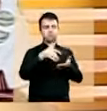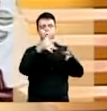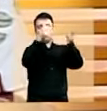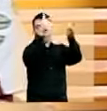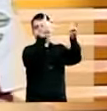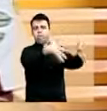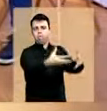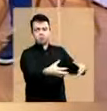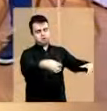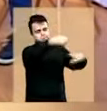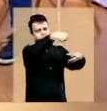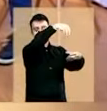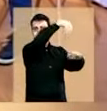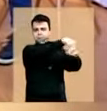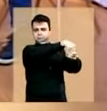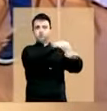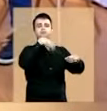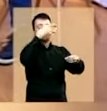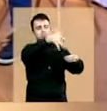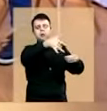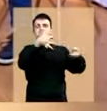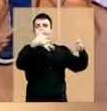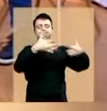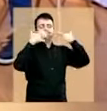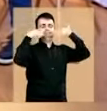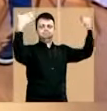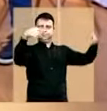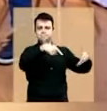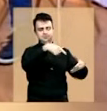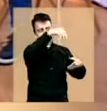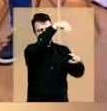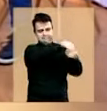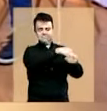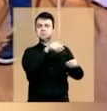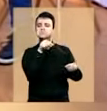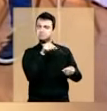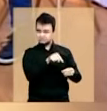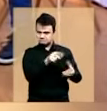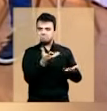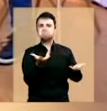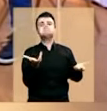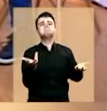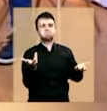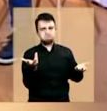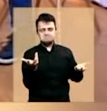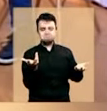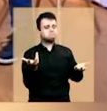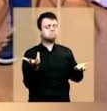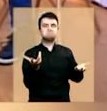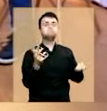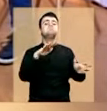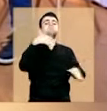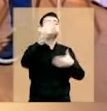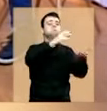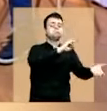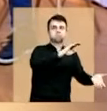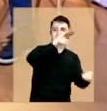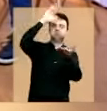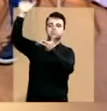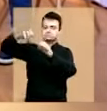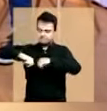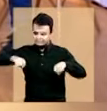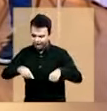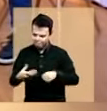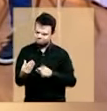tempo abafada no saquinho, exposta, e acaba realmente dando para a gente aproveitar pouco. E